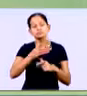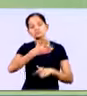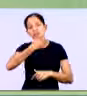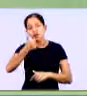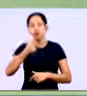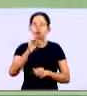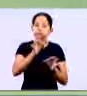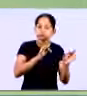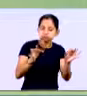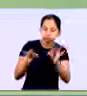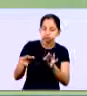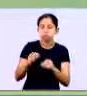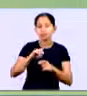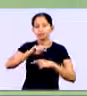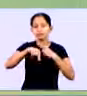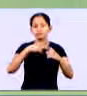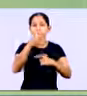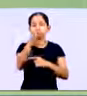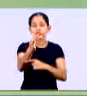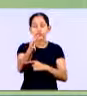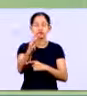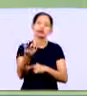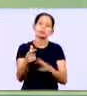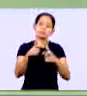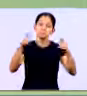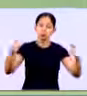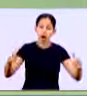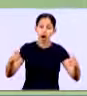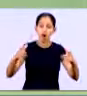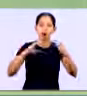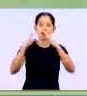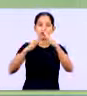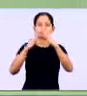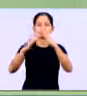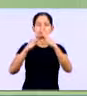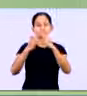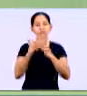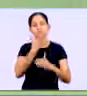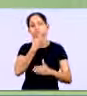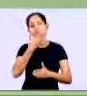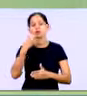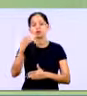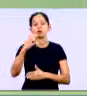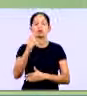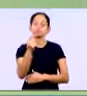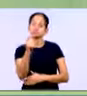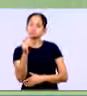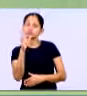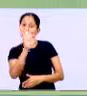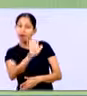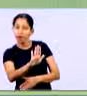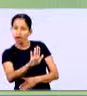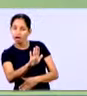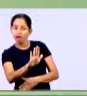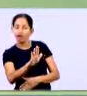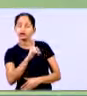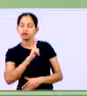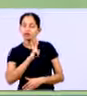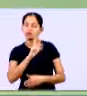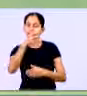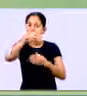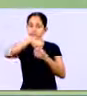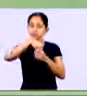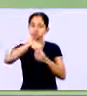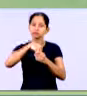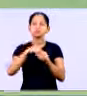empresa e isso vai retornar para mim quando a empresa ficou maior. Eu passei a ter um capital que não está comigo, mas está investido na empresa, né? Cessões